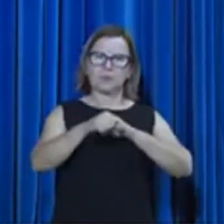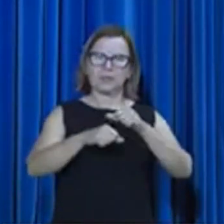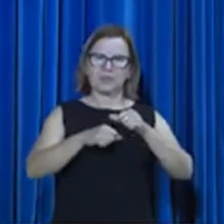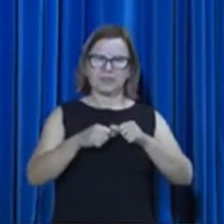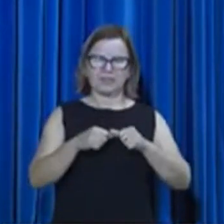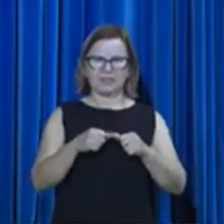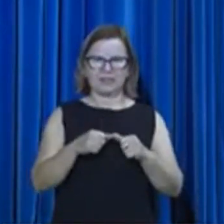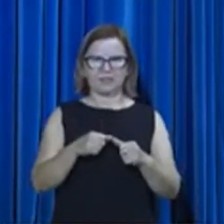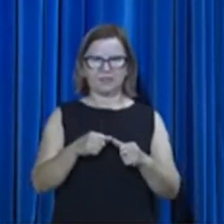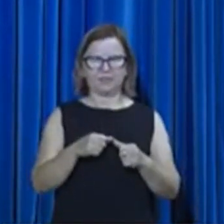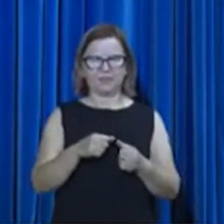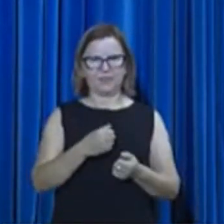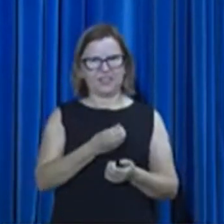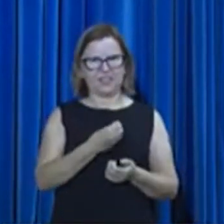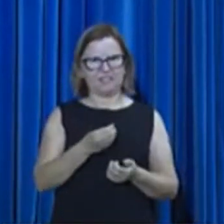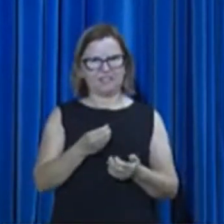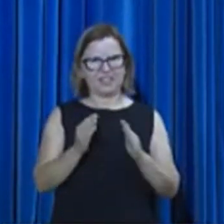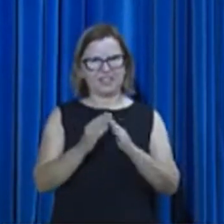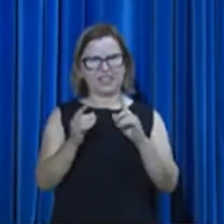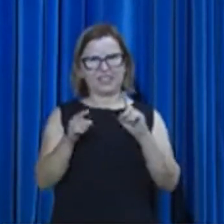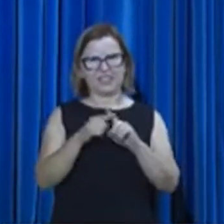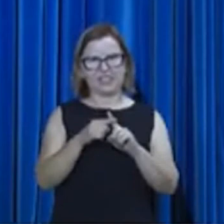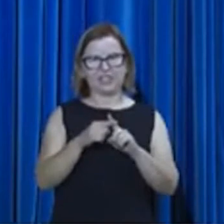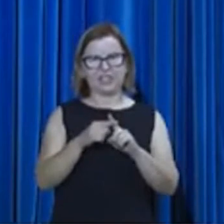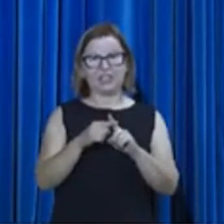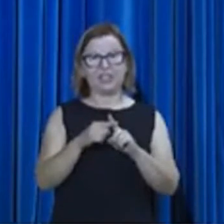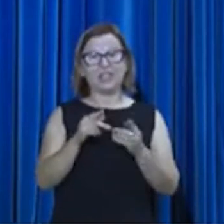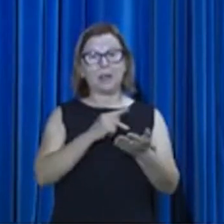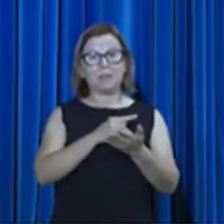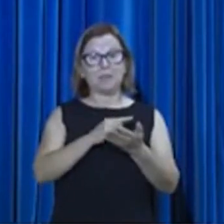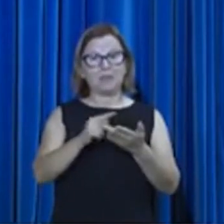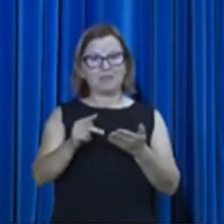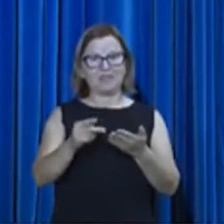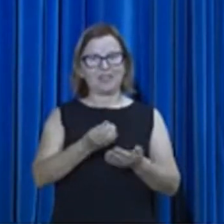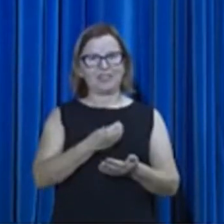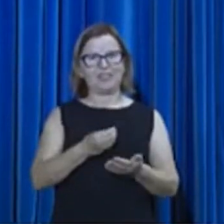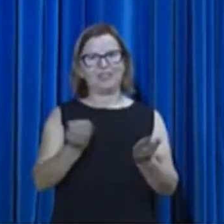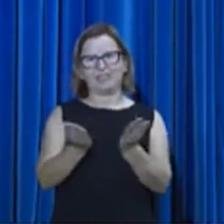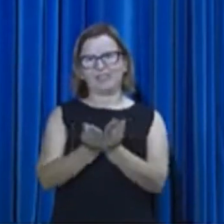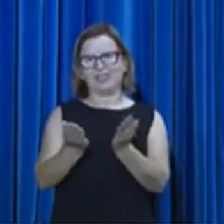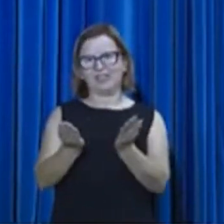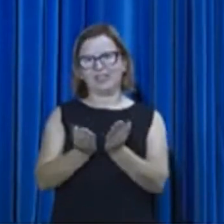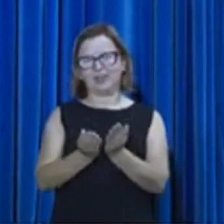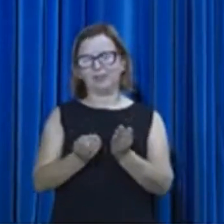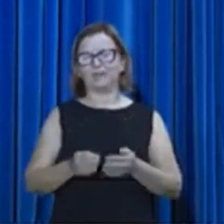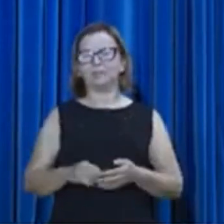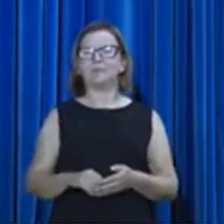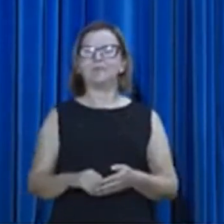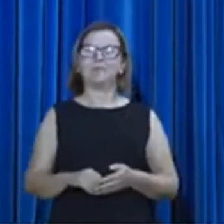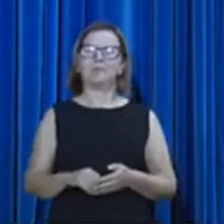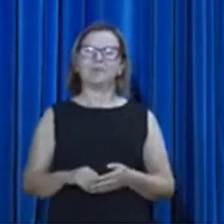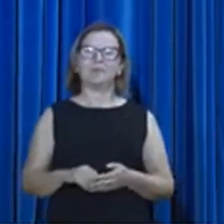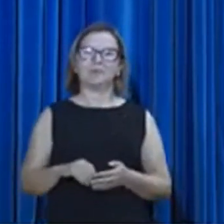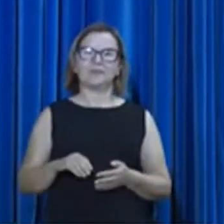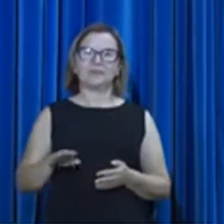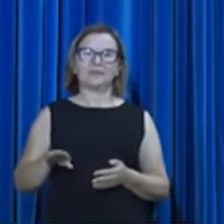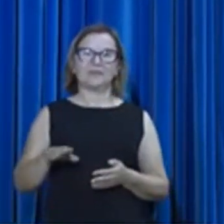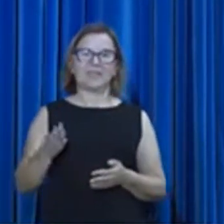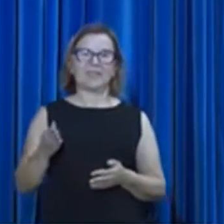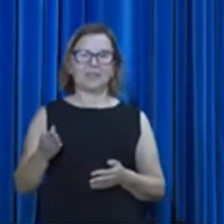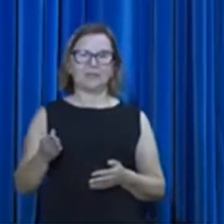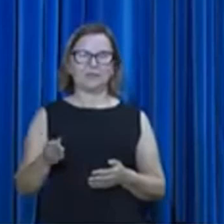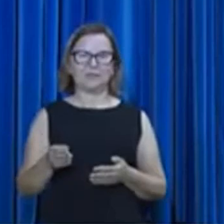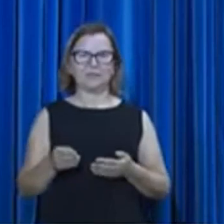da igreja e a purificação na vida dos cristãos. Então, quando